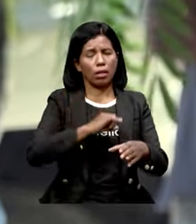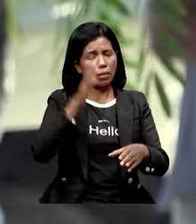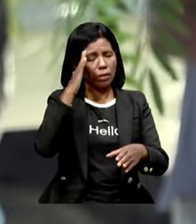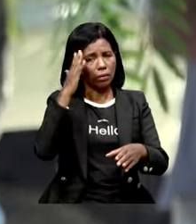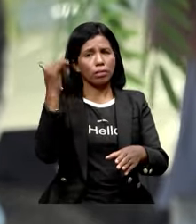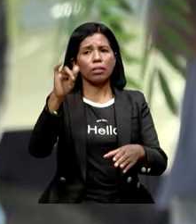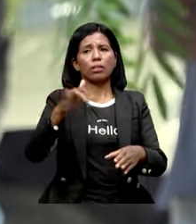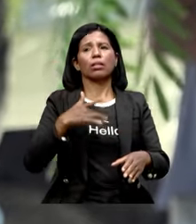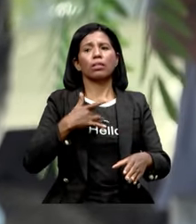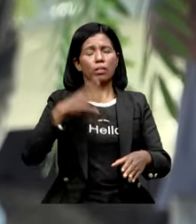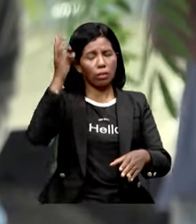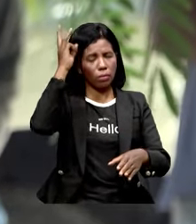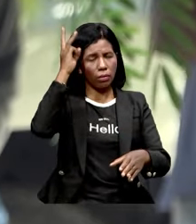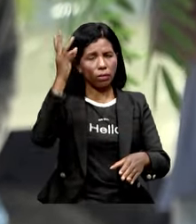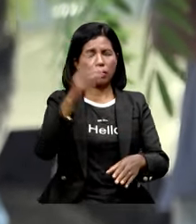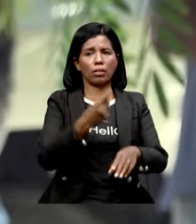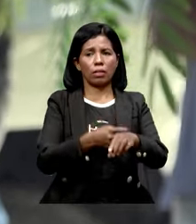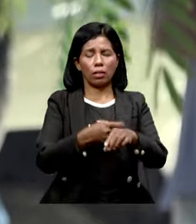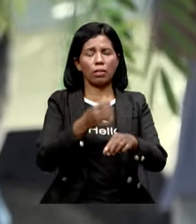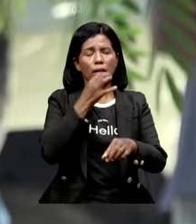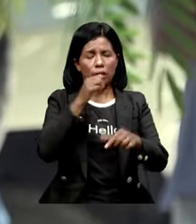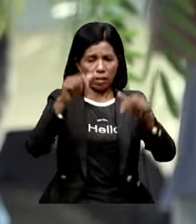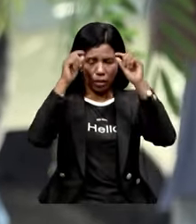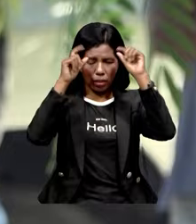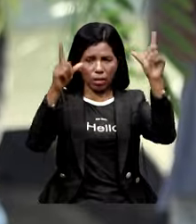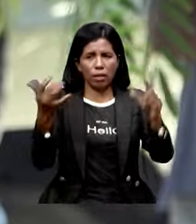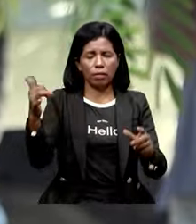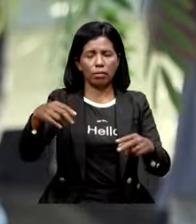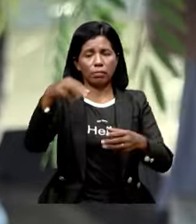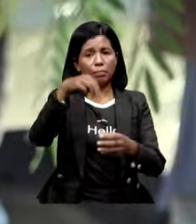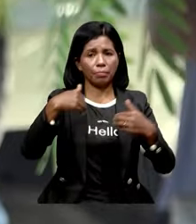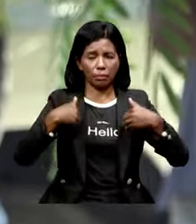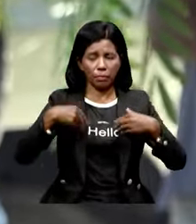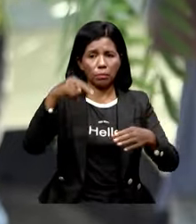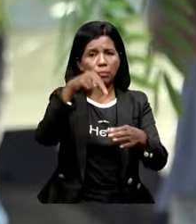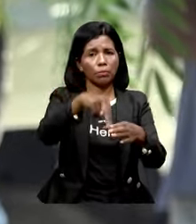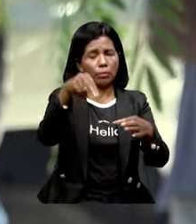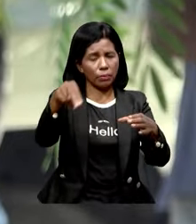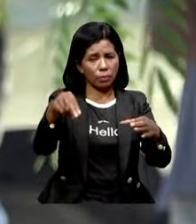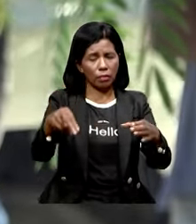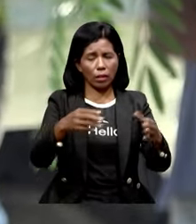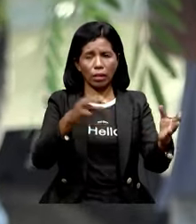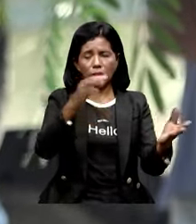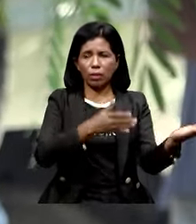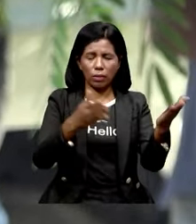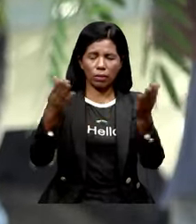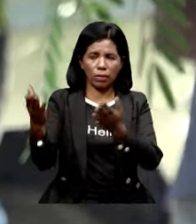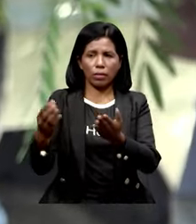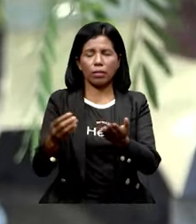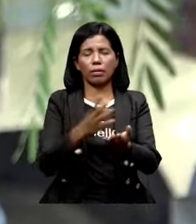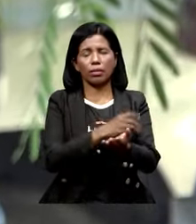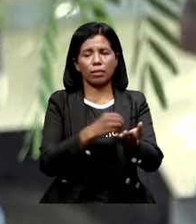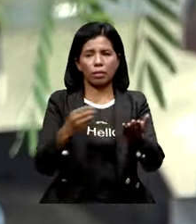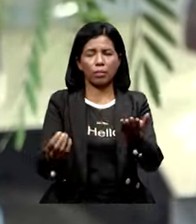sira senti preocupar as dos sosita sama ha timor sira ya natar kuda tolori to dapur par oang ho lain sira